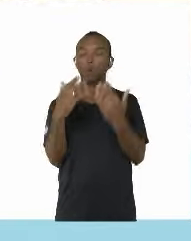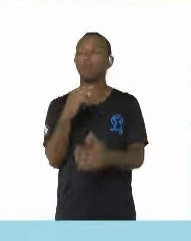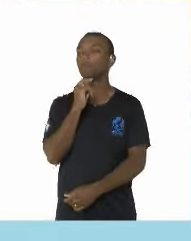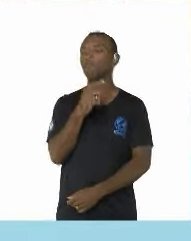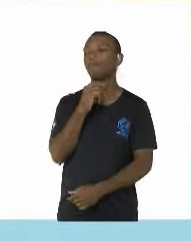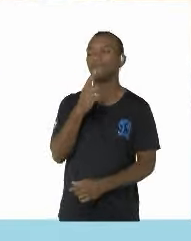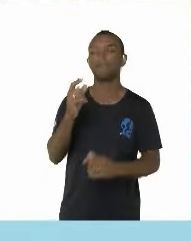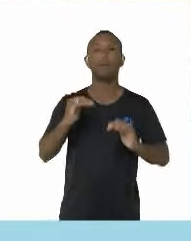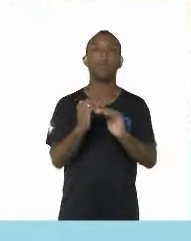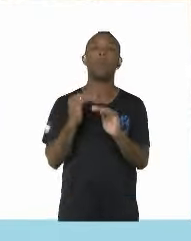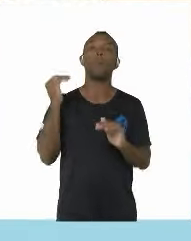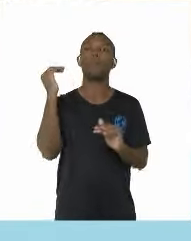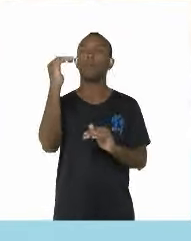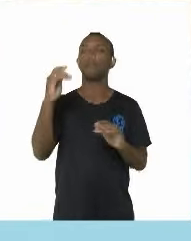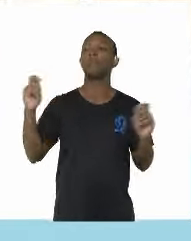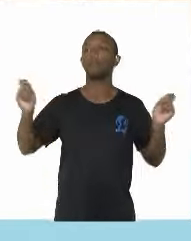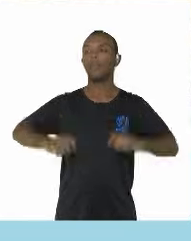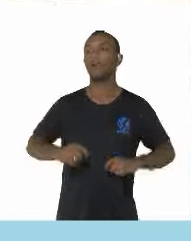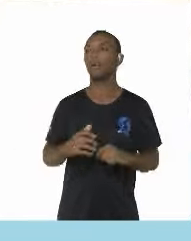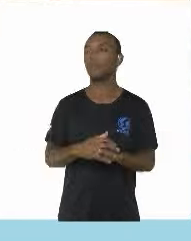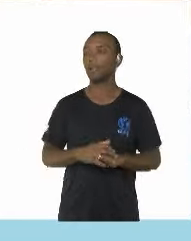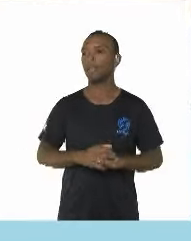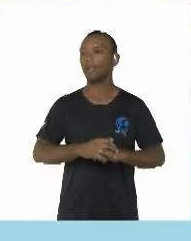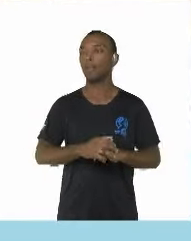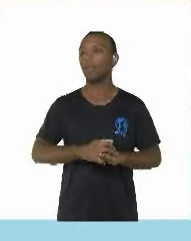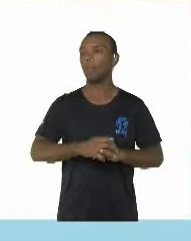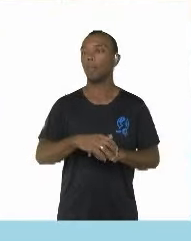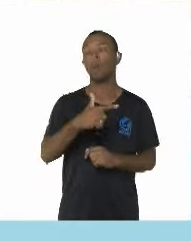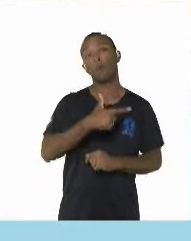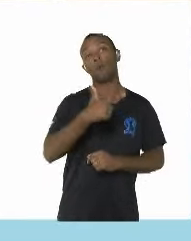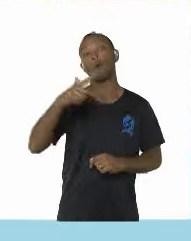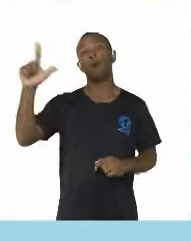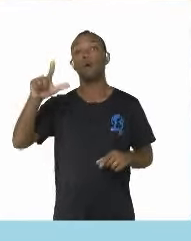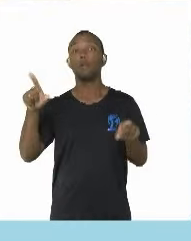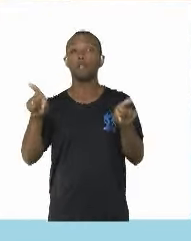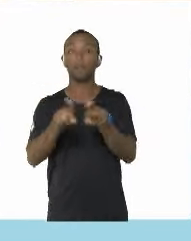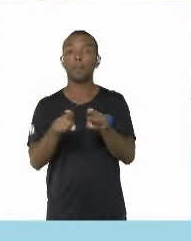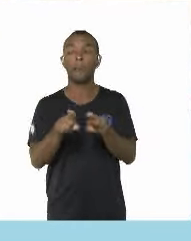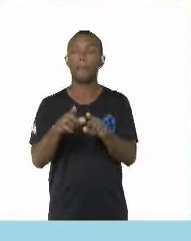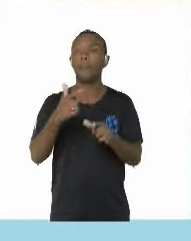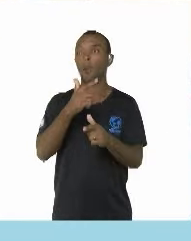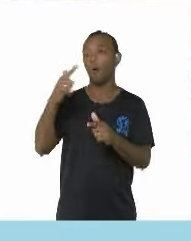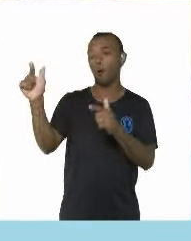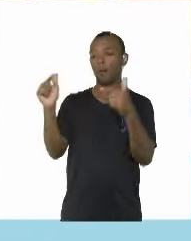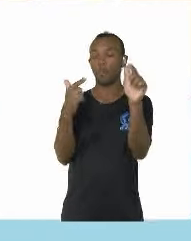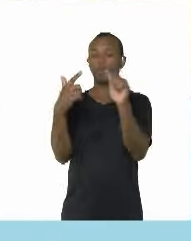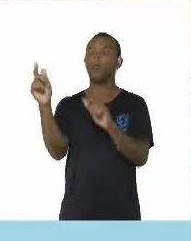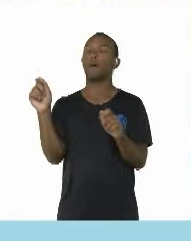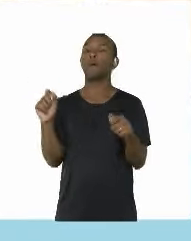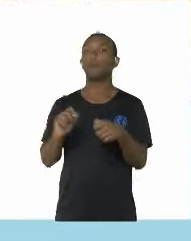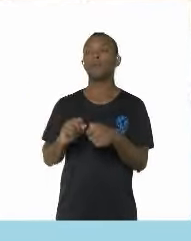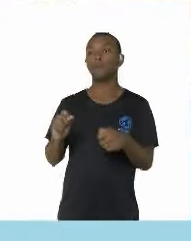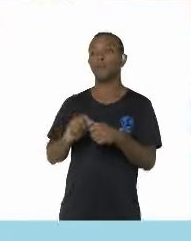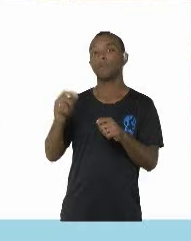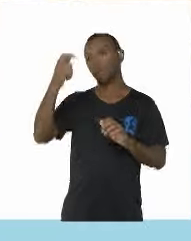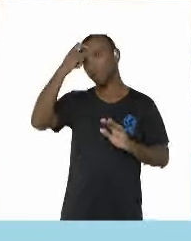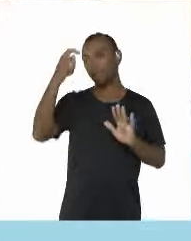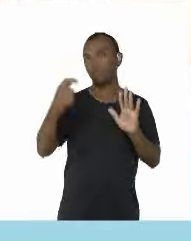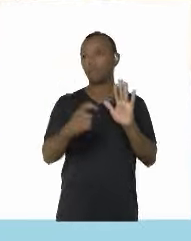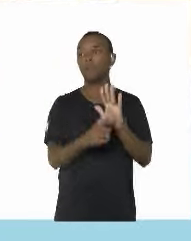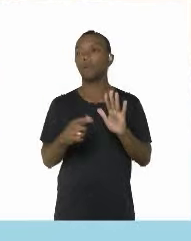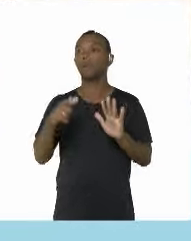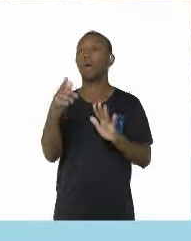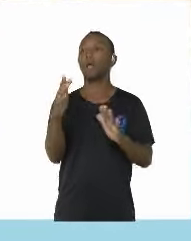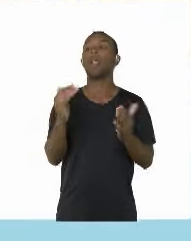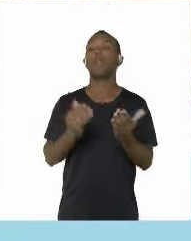criativo num outro nível. Outra coisa legal que eu tinha visto o pessoal fazendo com inteligência artificial era criando mockups. Então,